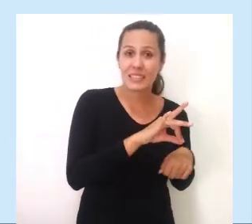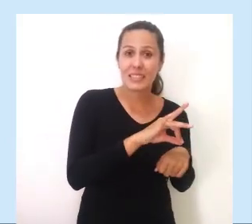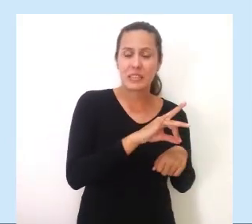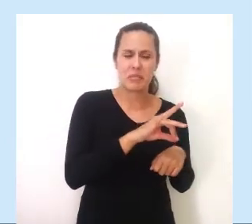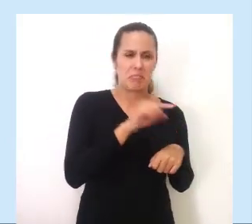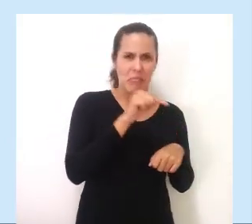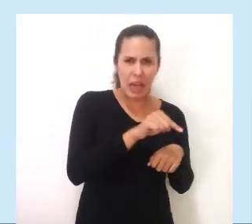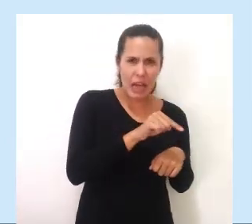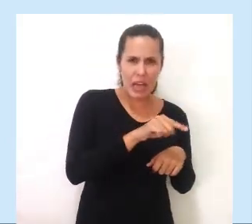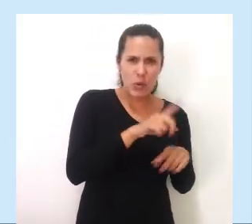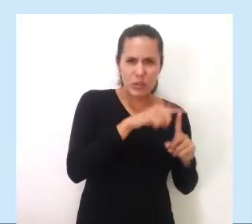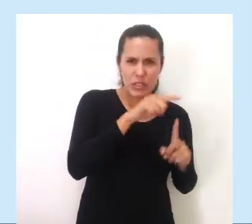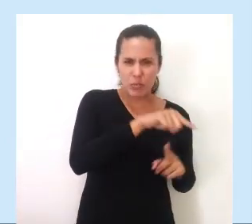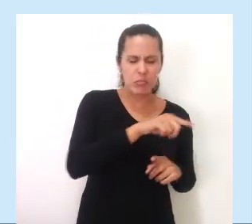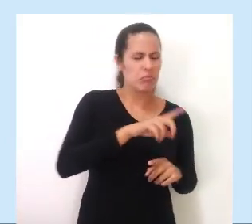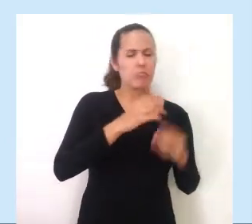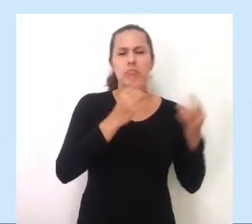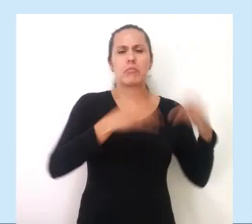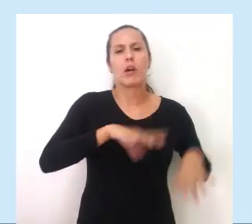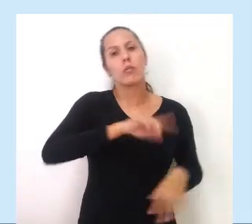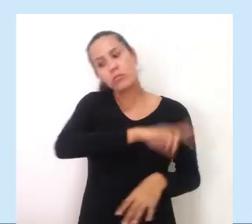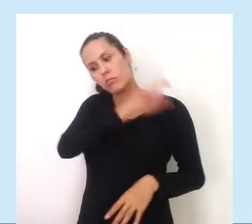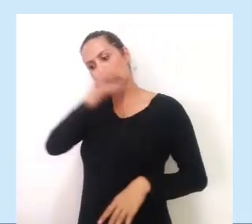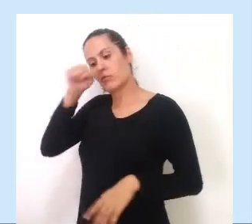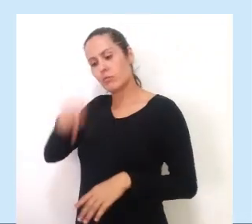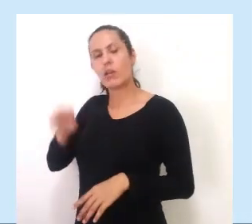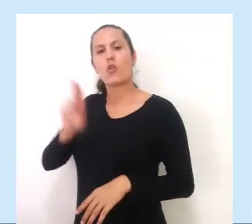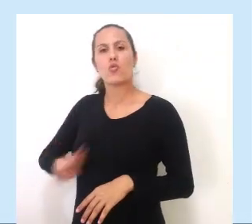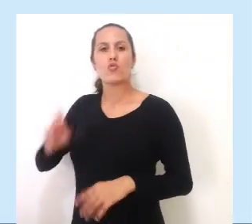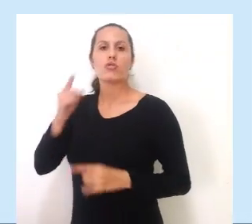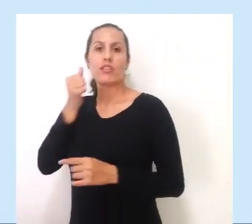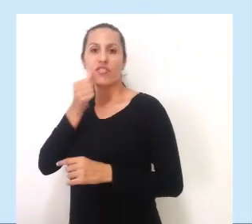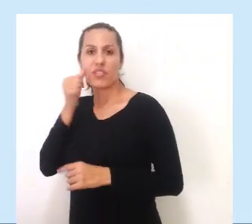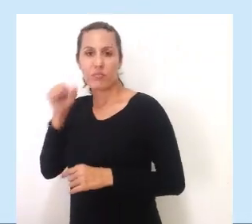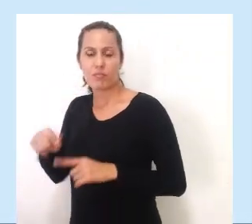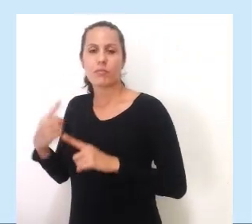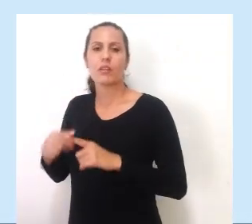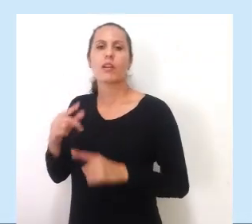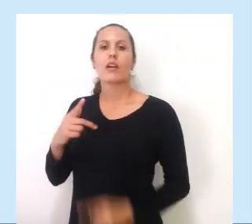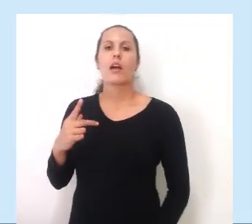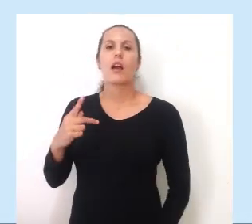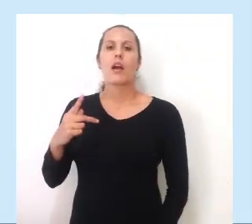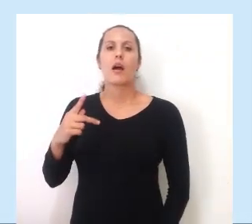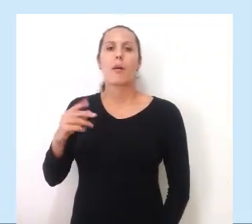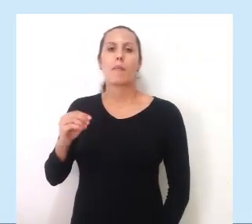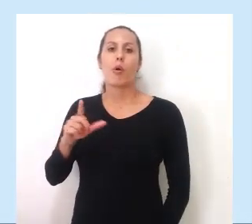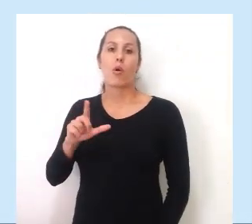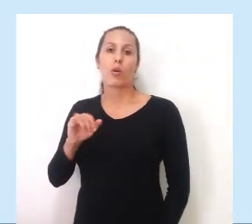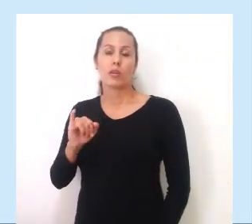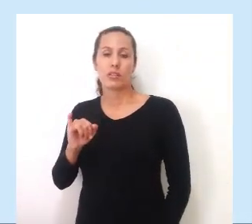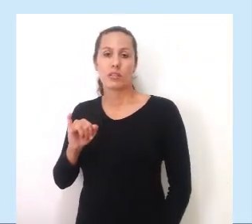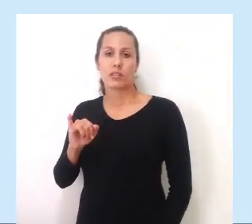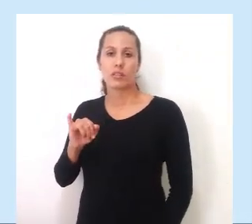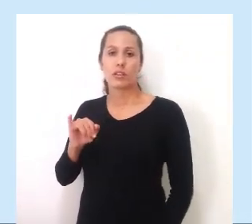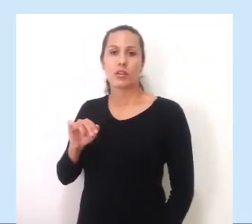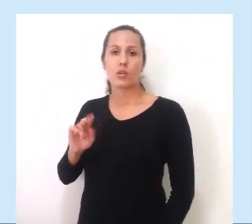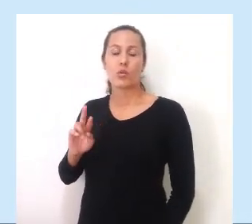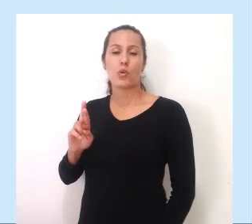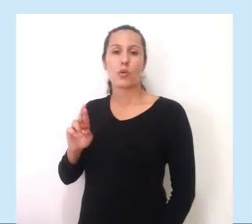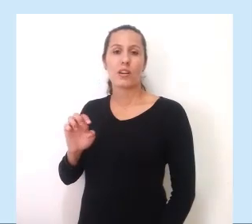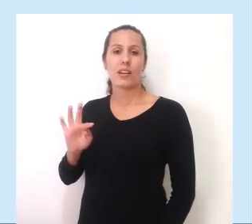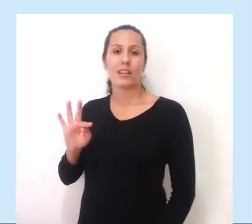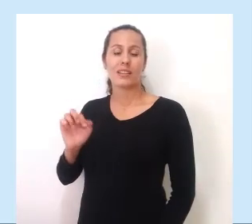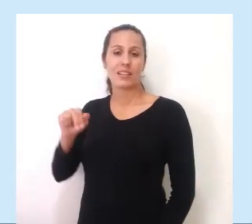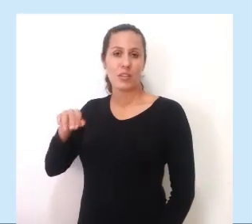Mas, se tem alergia ao látex, não tem desculpa, vai para o feminino. E o